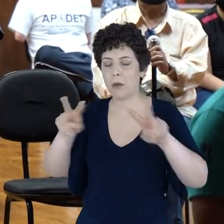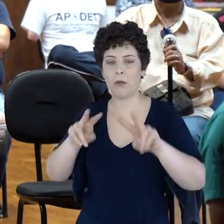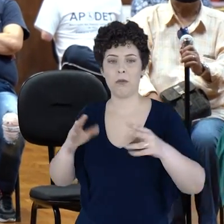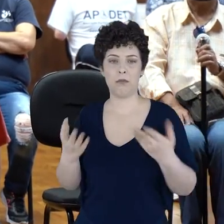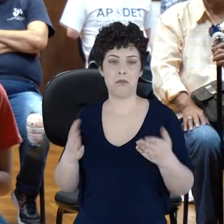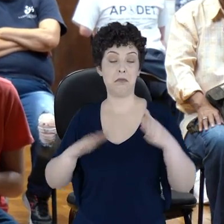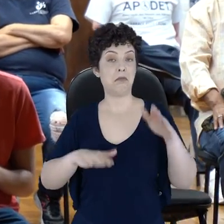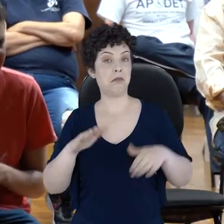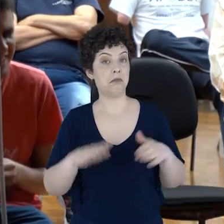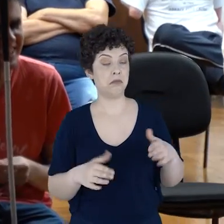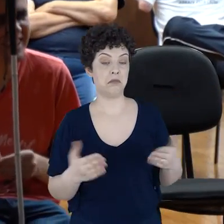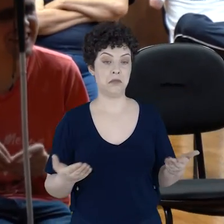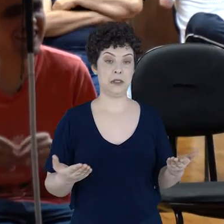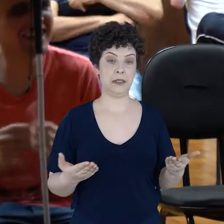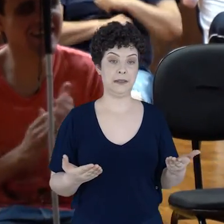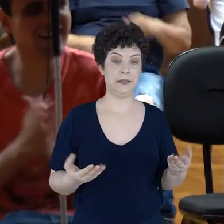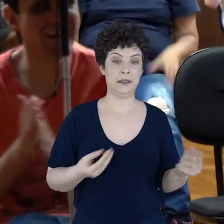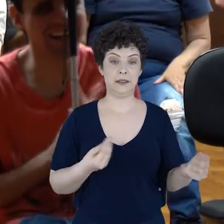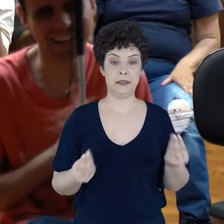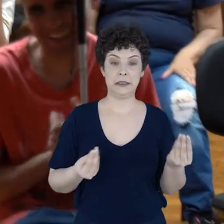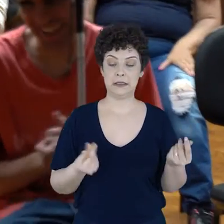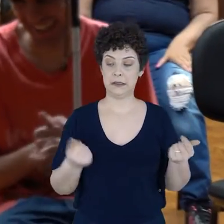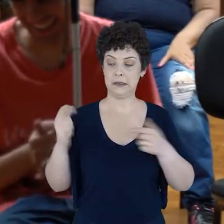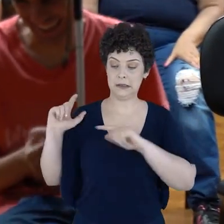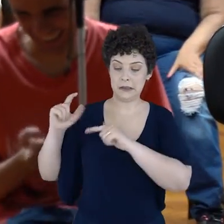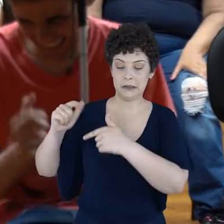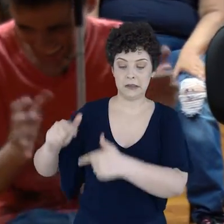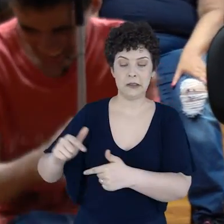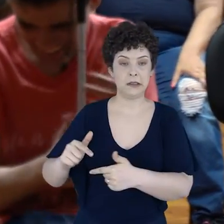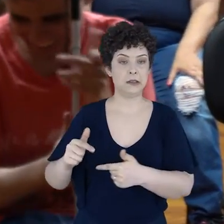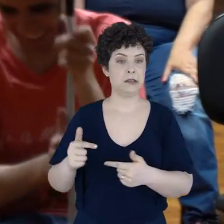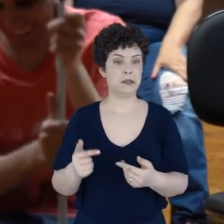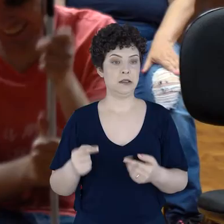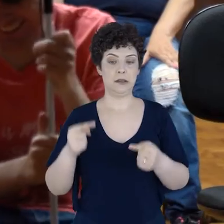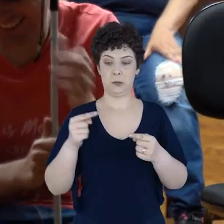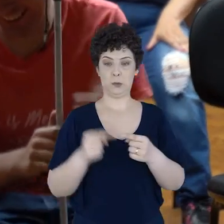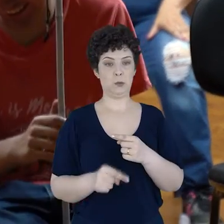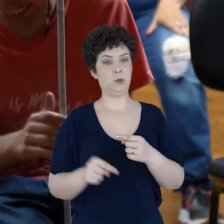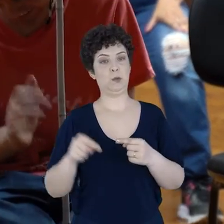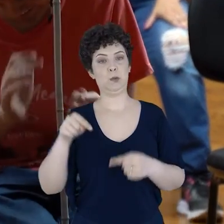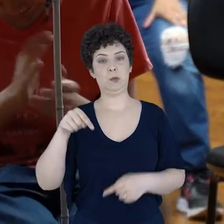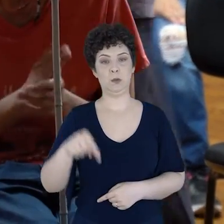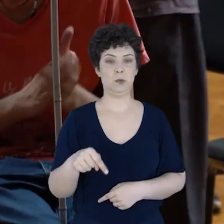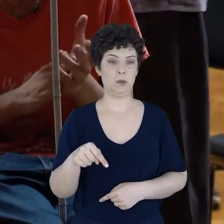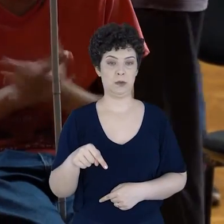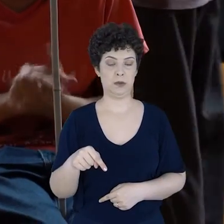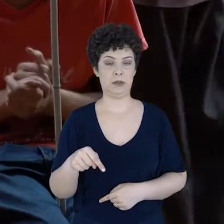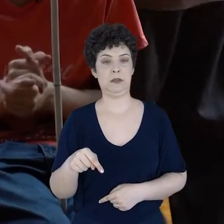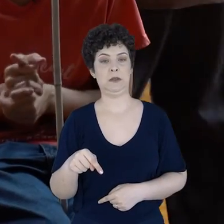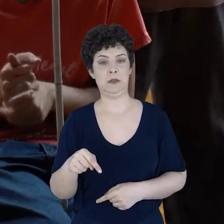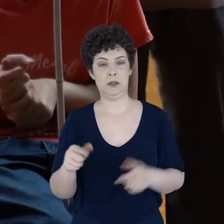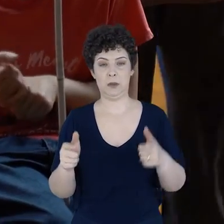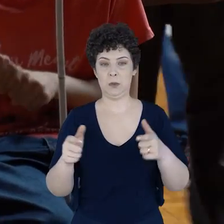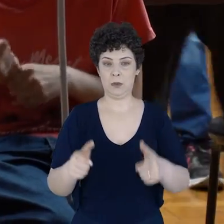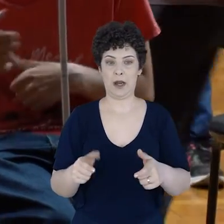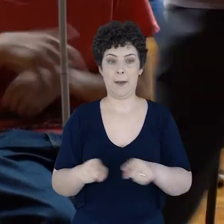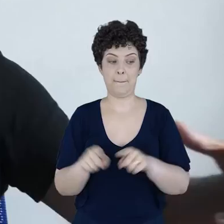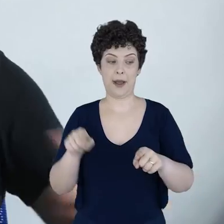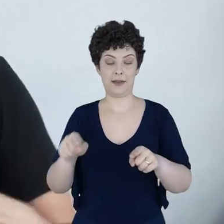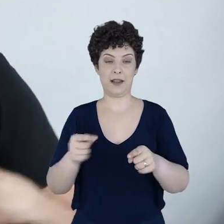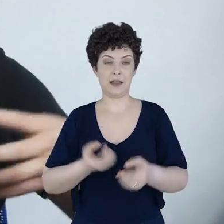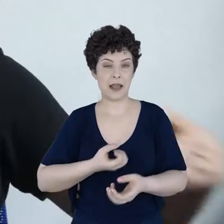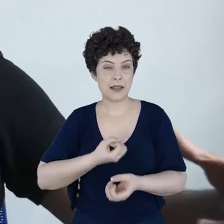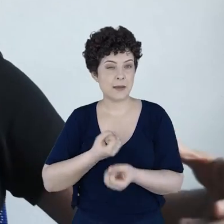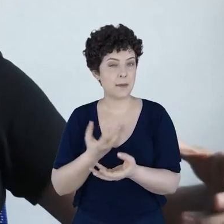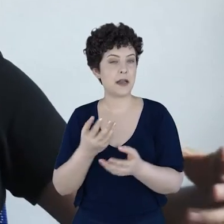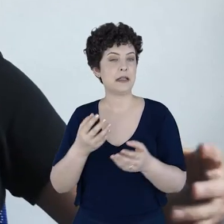normalmente, talvez... Tiago segura o microfone. Não estão tradicionalmente contempladas dentro desse lugar de onde se vê.